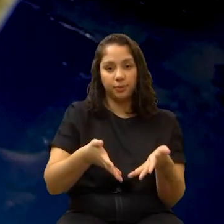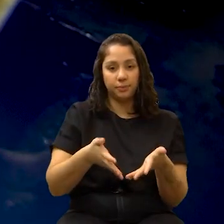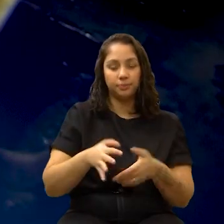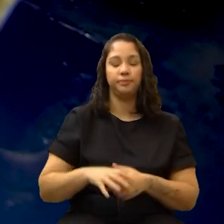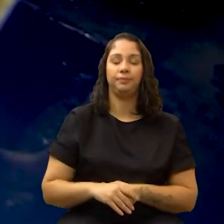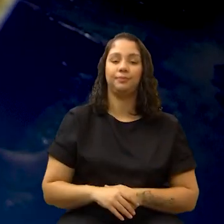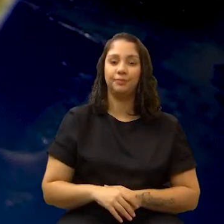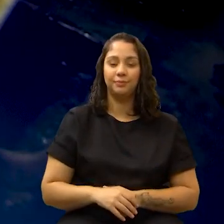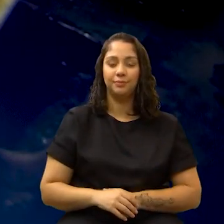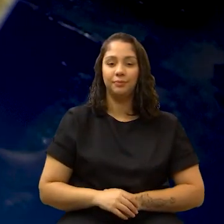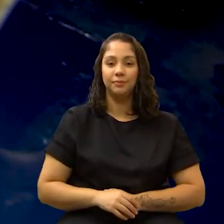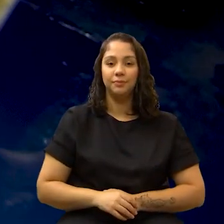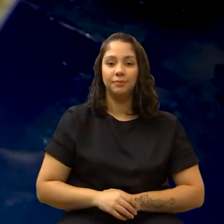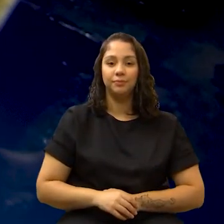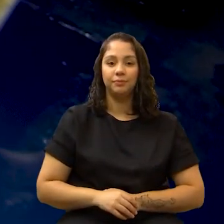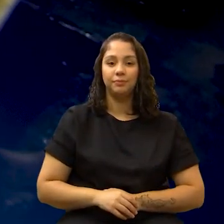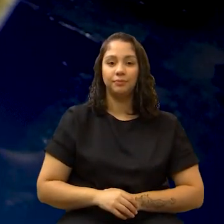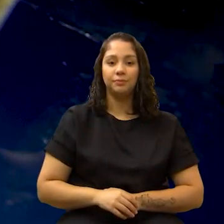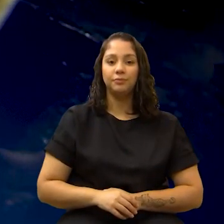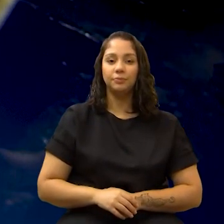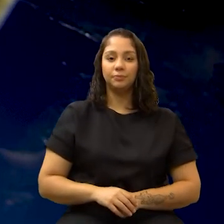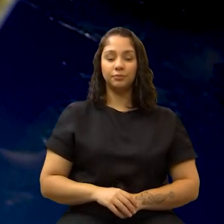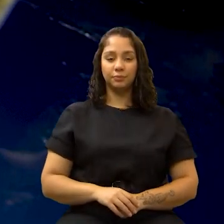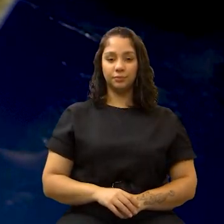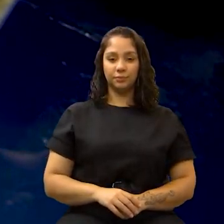de bacalhau.